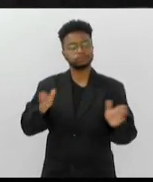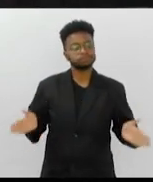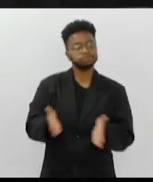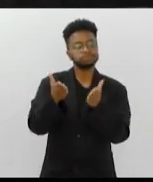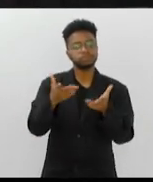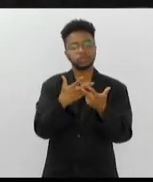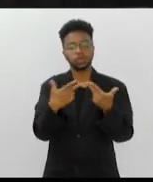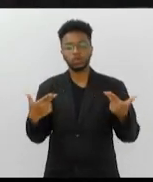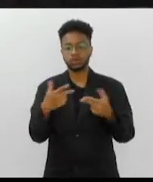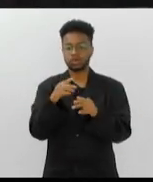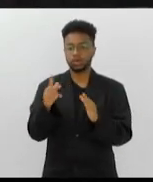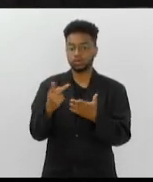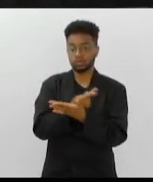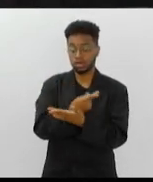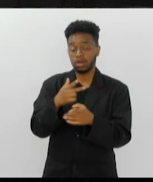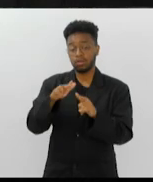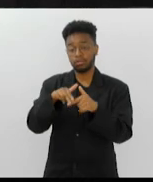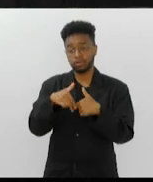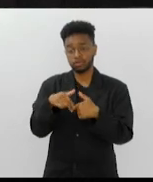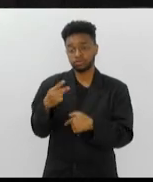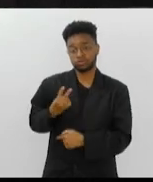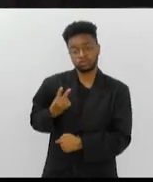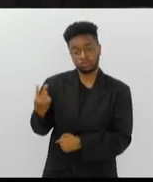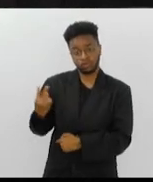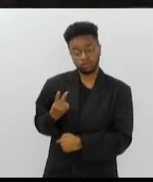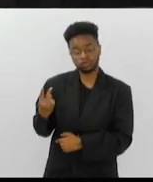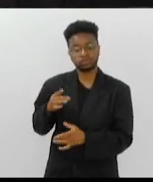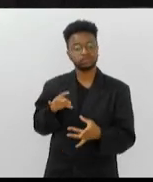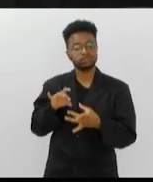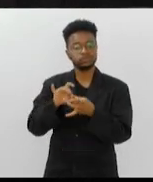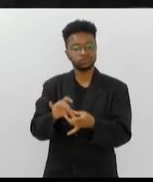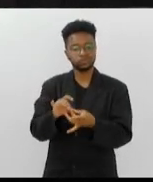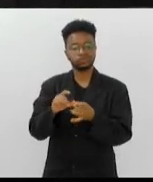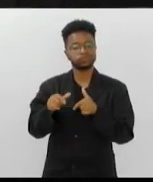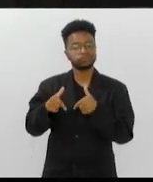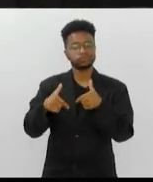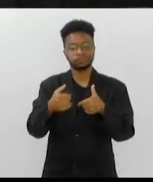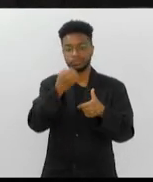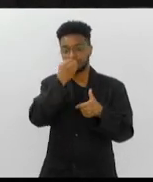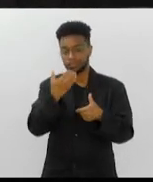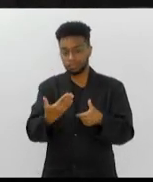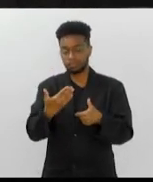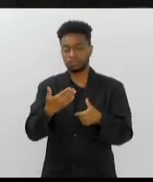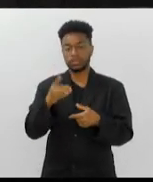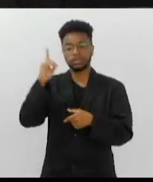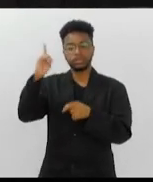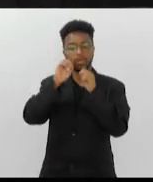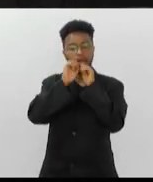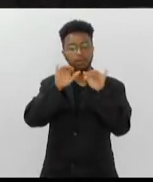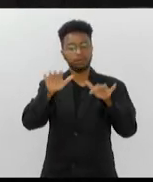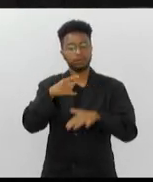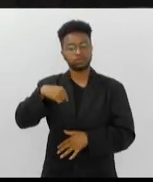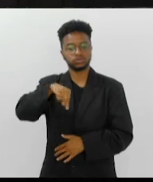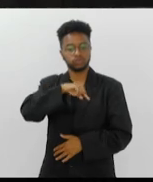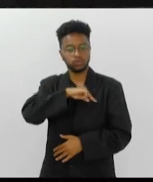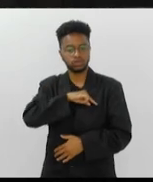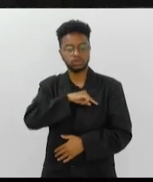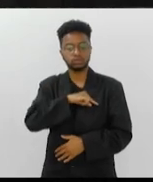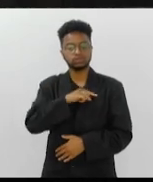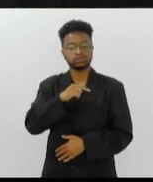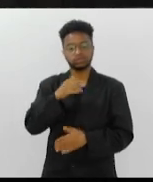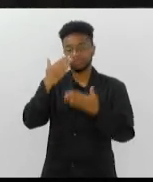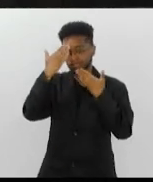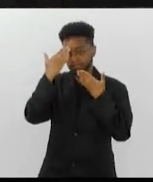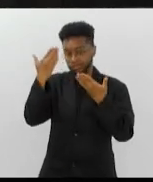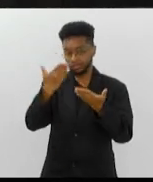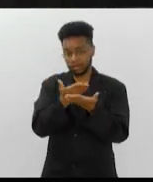Por isso, era Dionísio Lins e Vera Lins, juntos fazendo o bem. Que Deus nos abençoe muitíssimo. Tenho dito